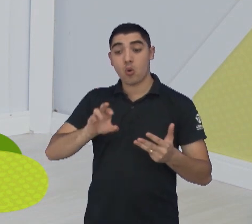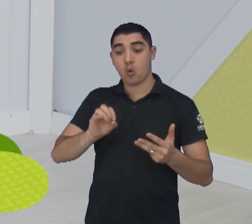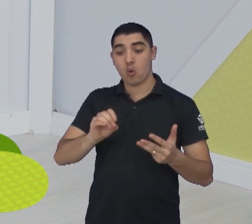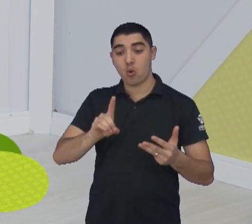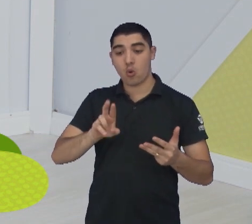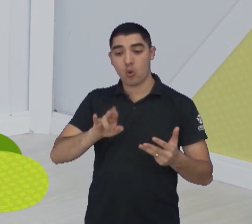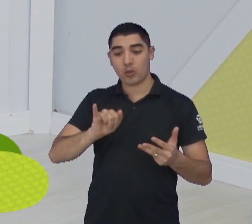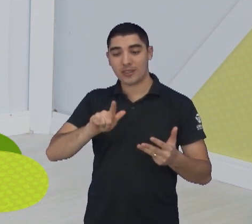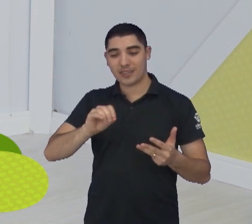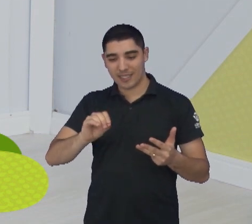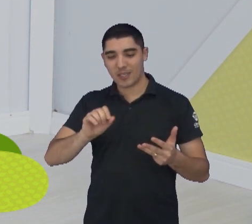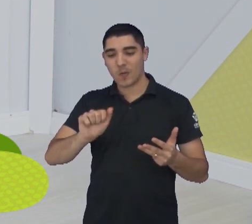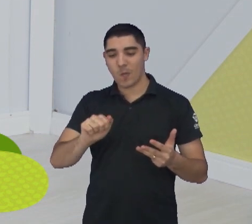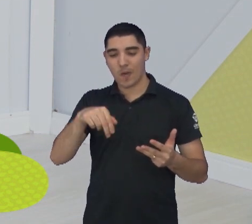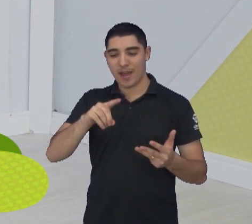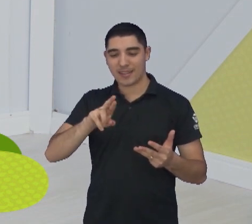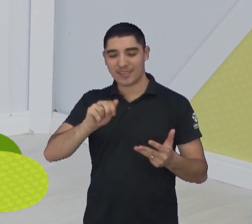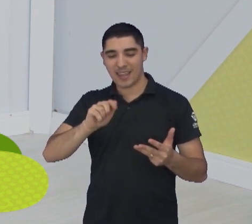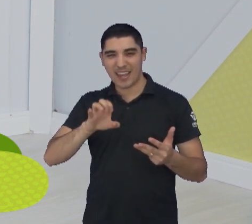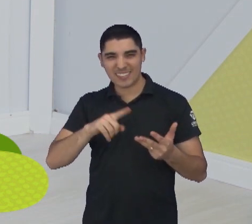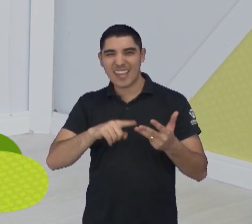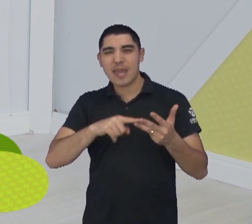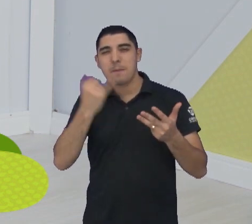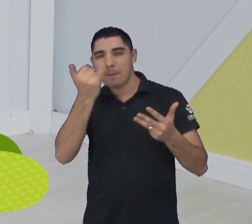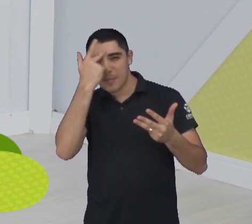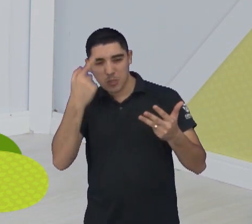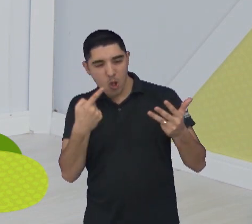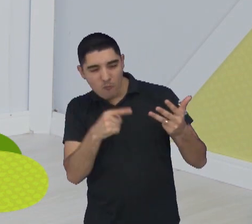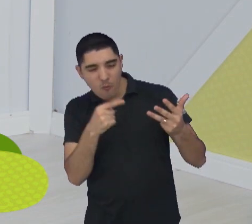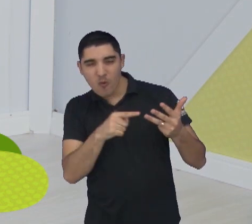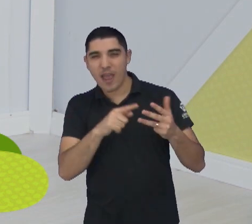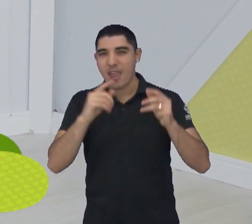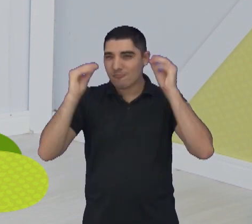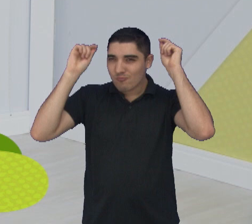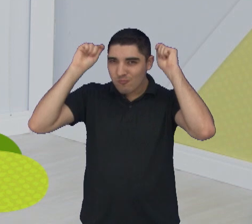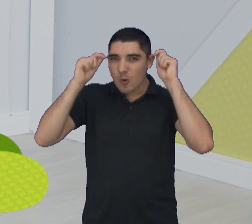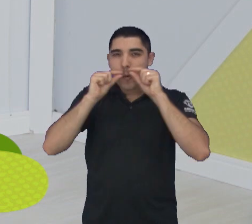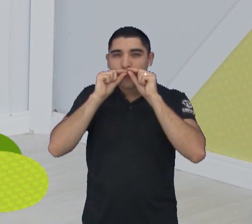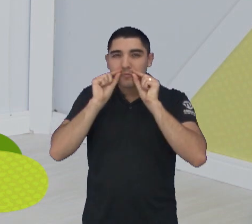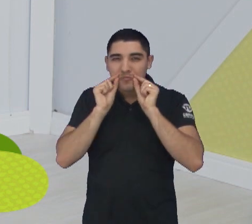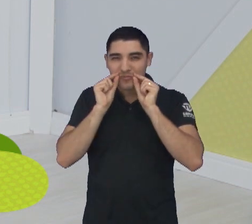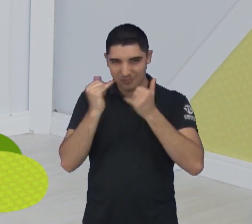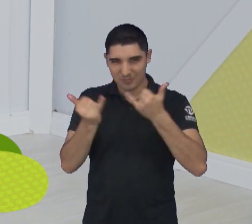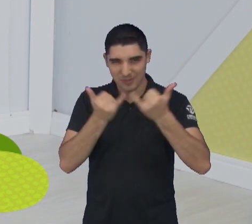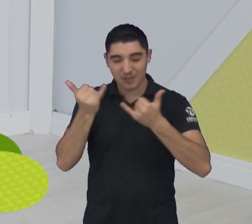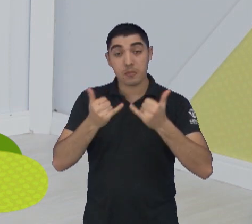popular Seu Madruga, gente da melhor qualidade, o Rodrigo Andrade, ele